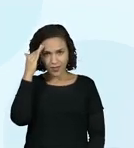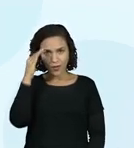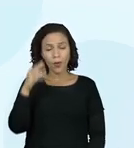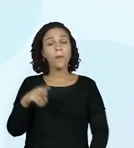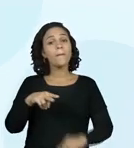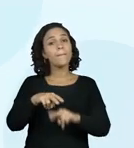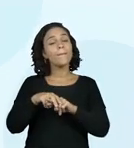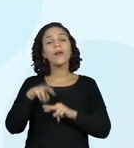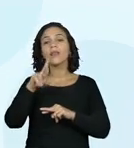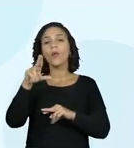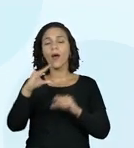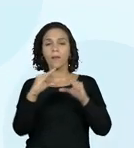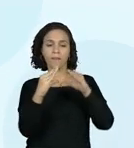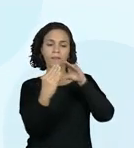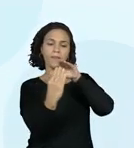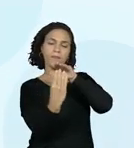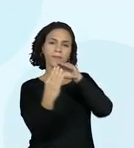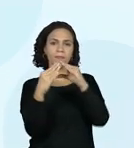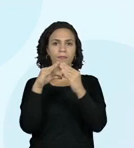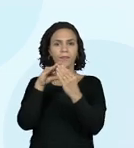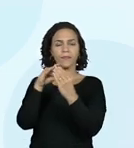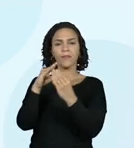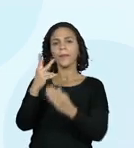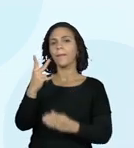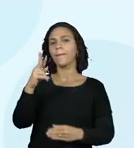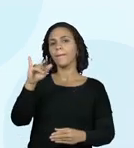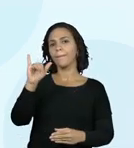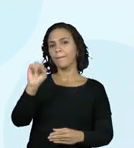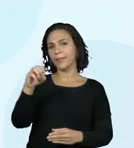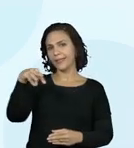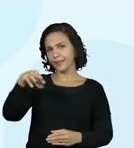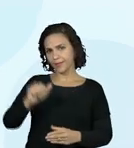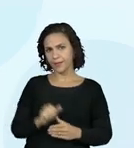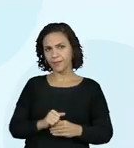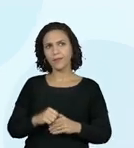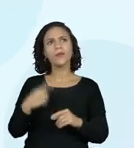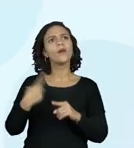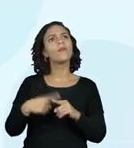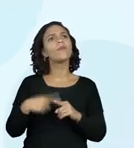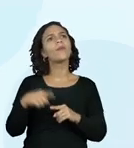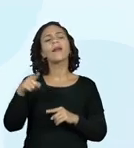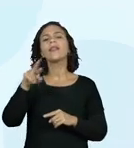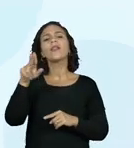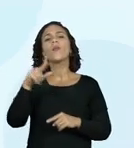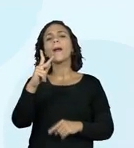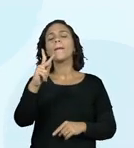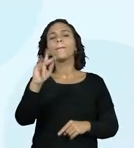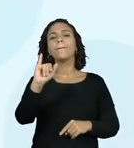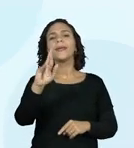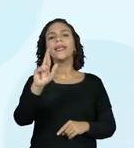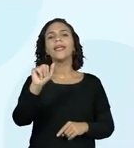pirâmide? Vamos lá, cadê o pessoal do chat aí? Turma, por que isso aqui é um prisma e não uma pirâmide?